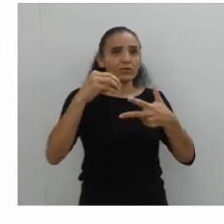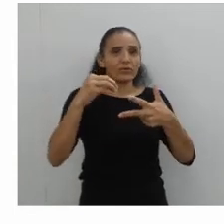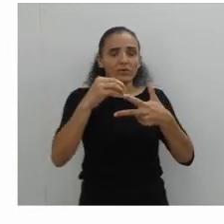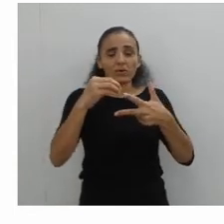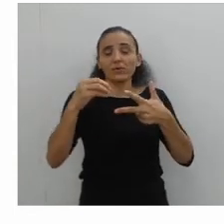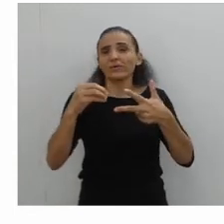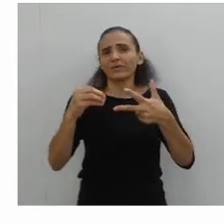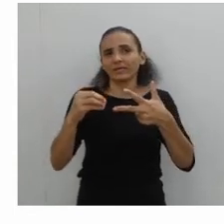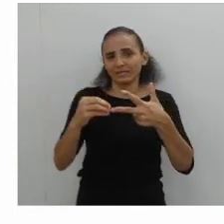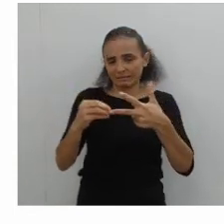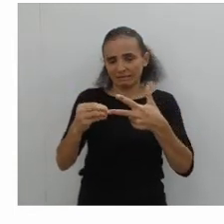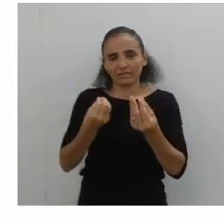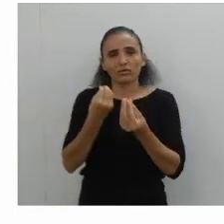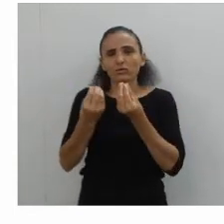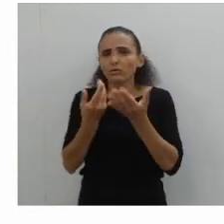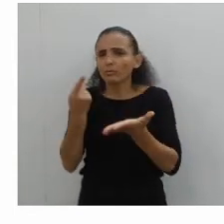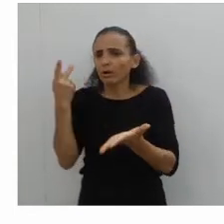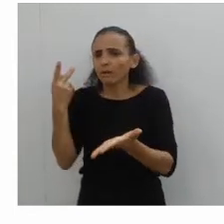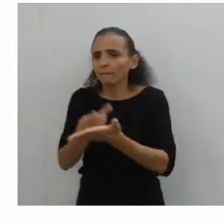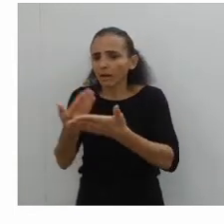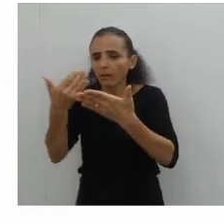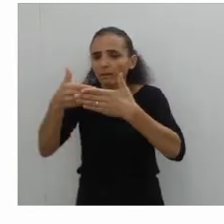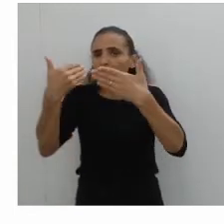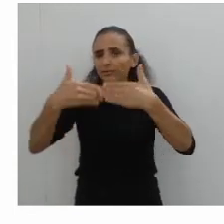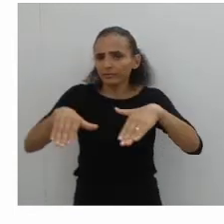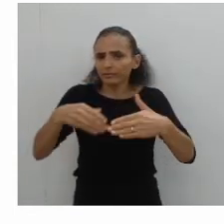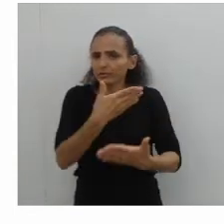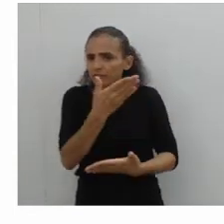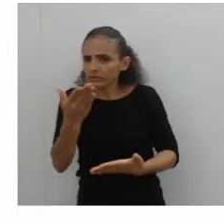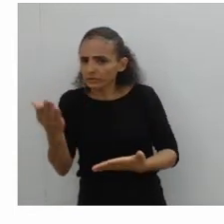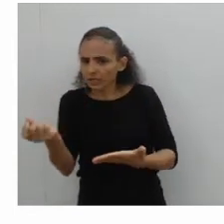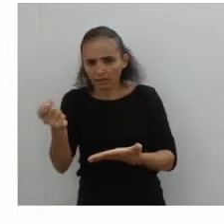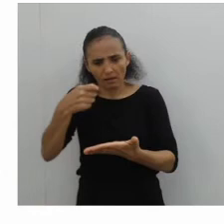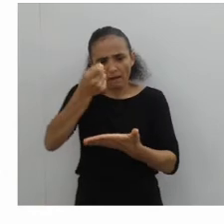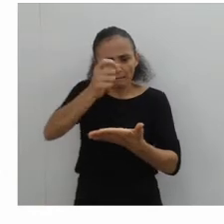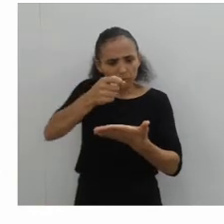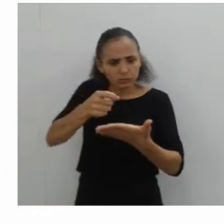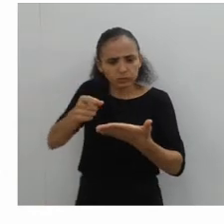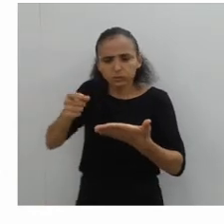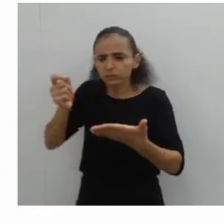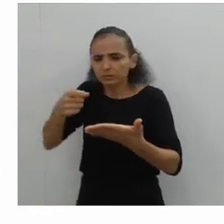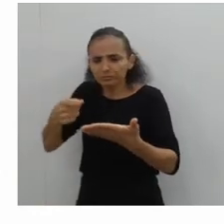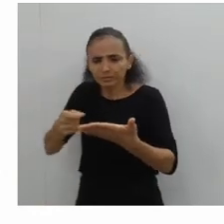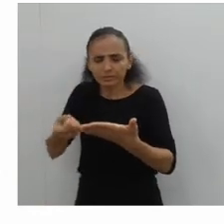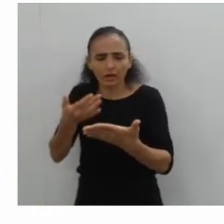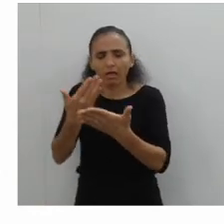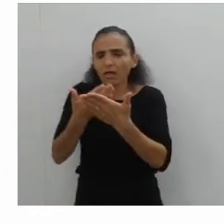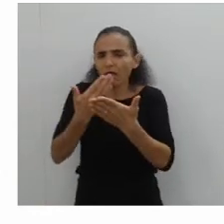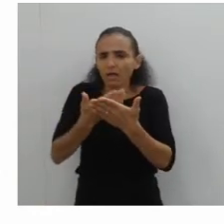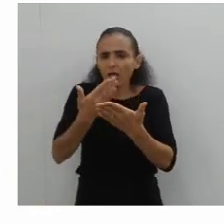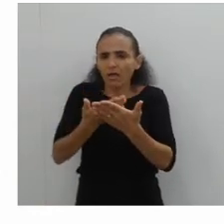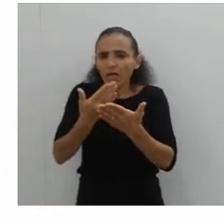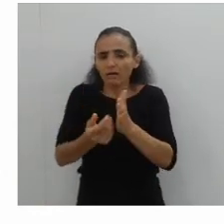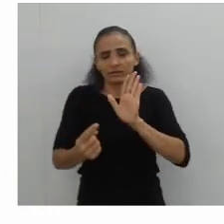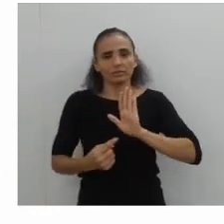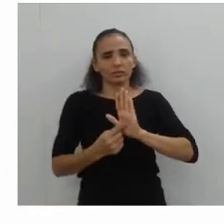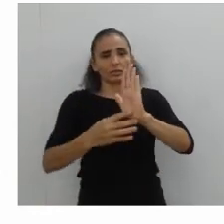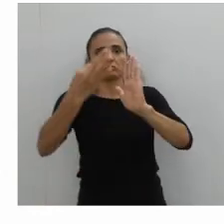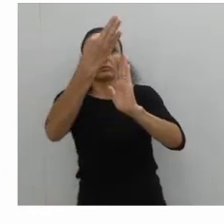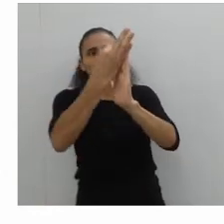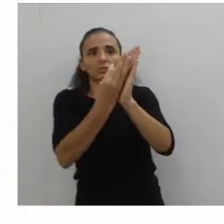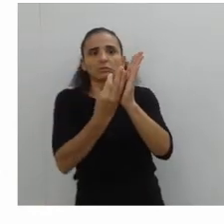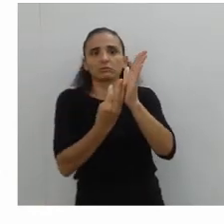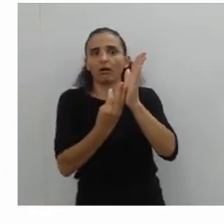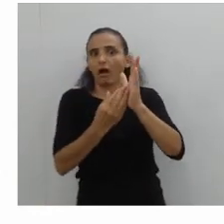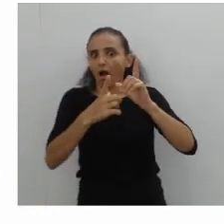só. Quando você pega uma prova, principalmente de Enem, por exemplo, ela vai te dar um texto gigantesco. E